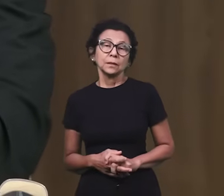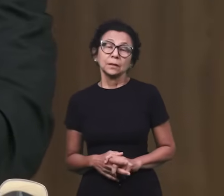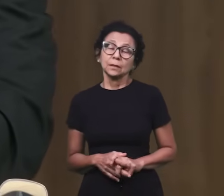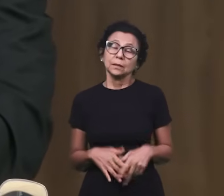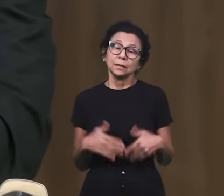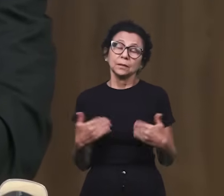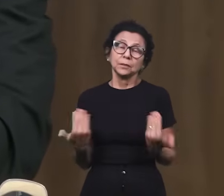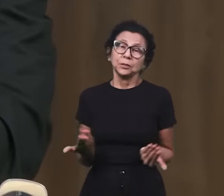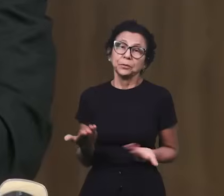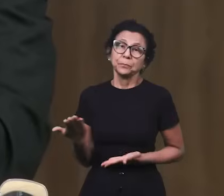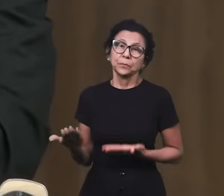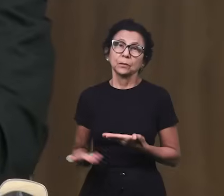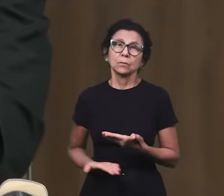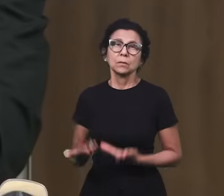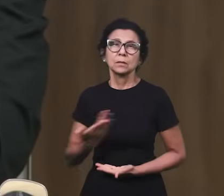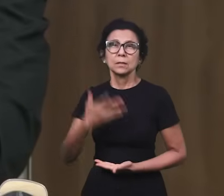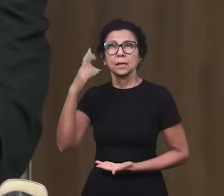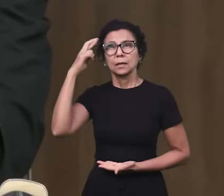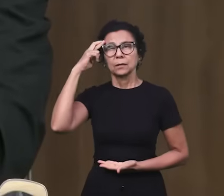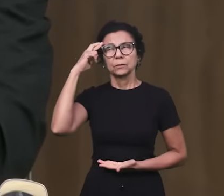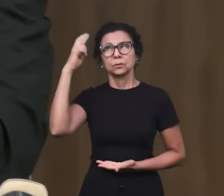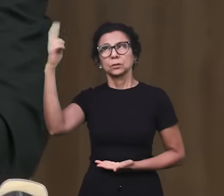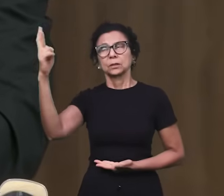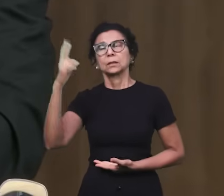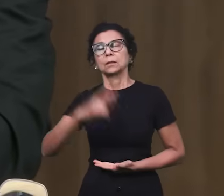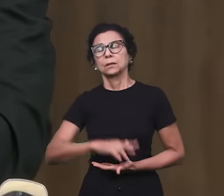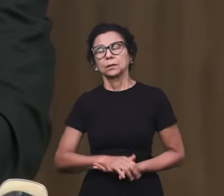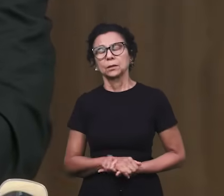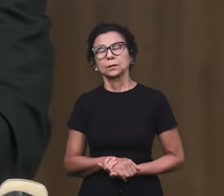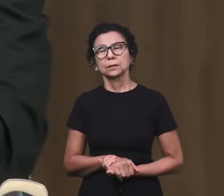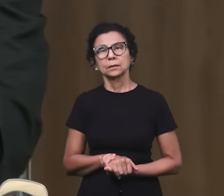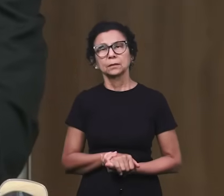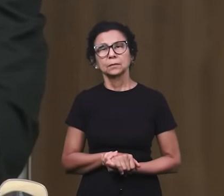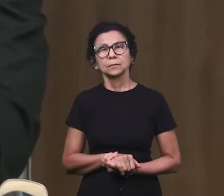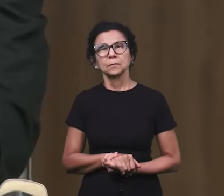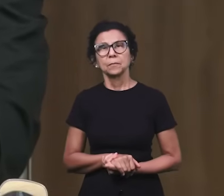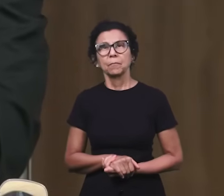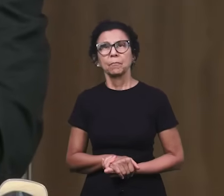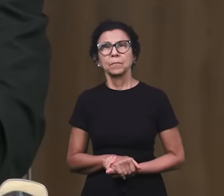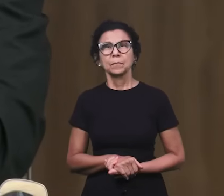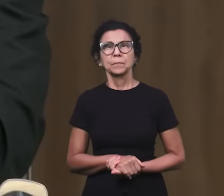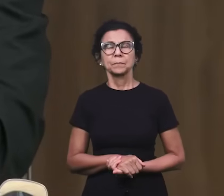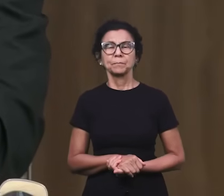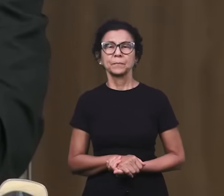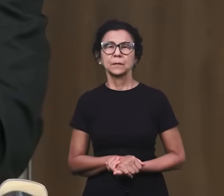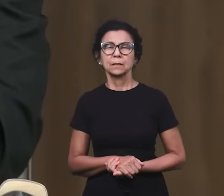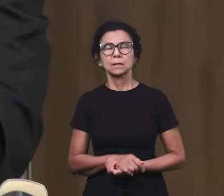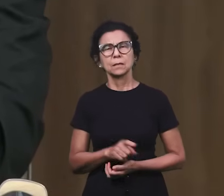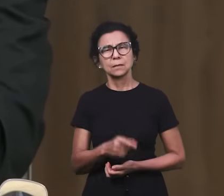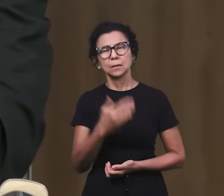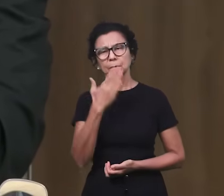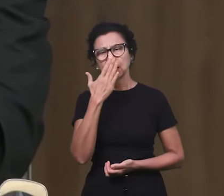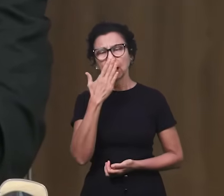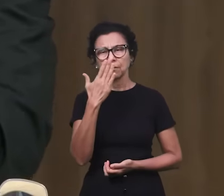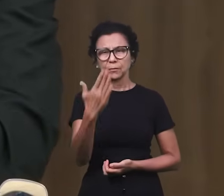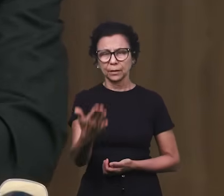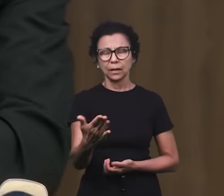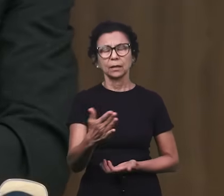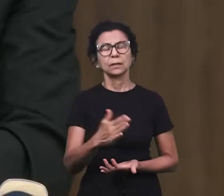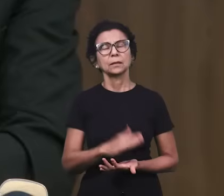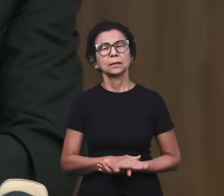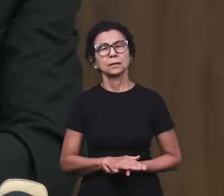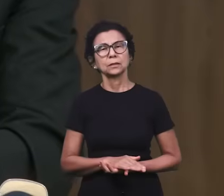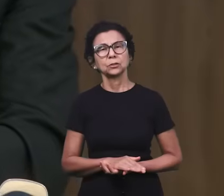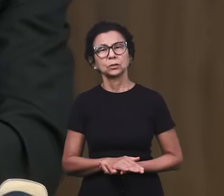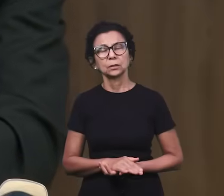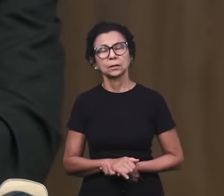mais anônimo, mas não sendo percebido. Mas no sentido espiritual, tem horas que você que